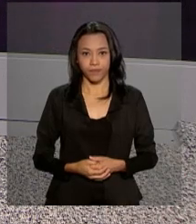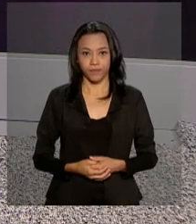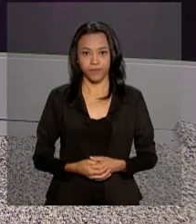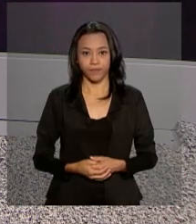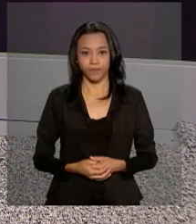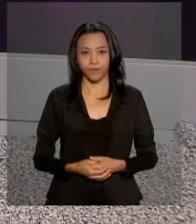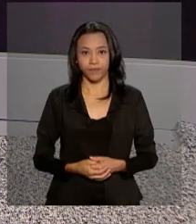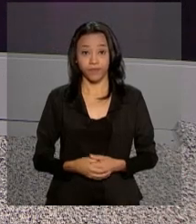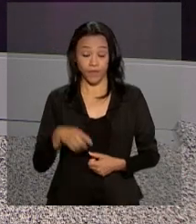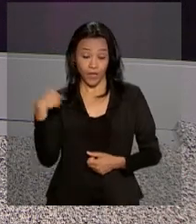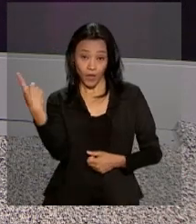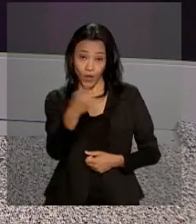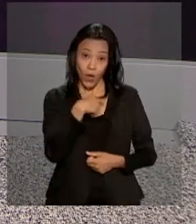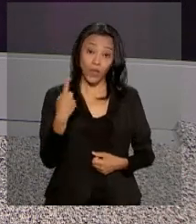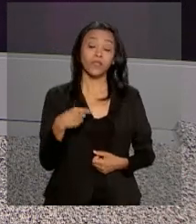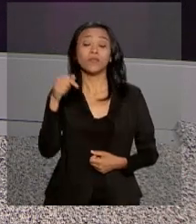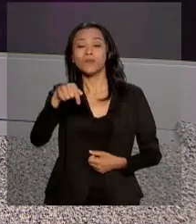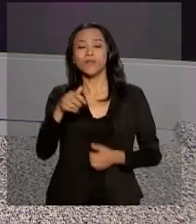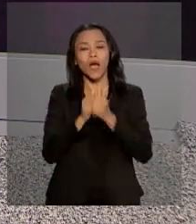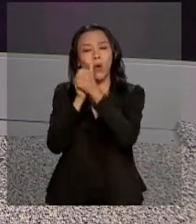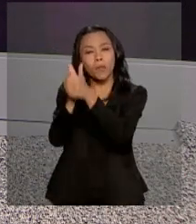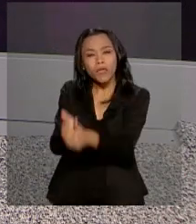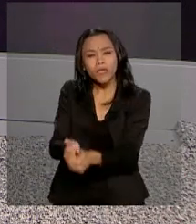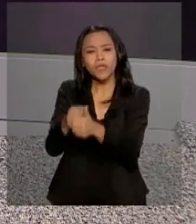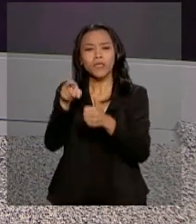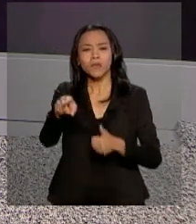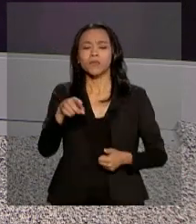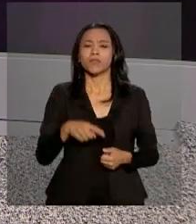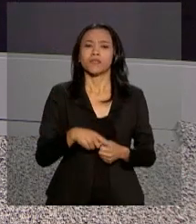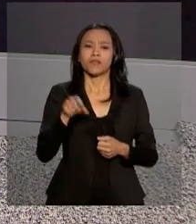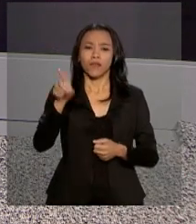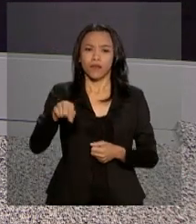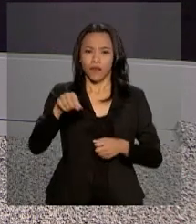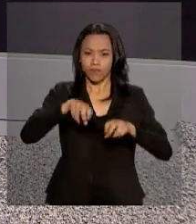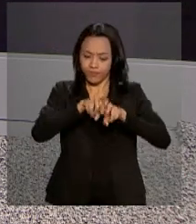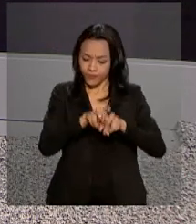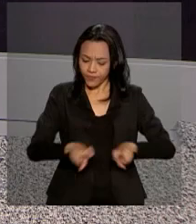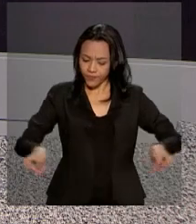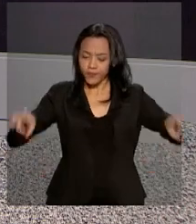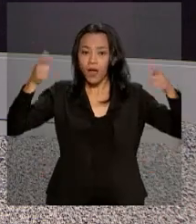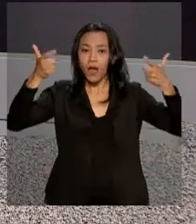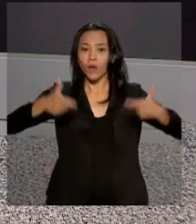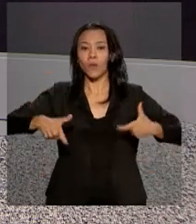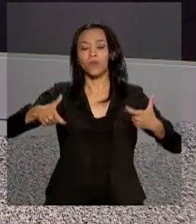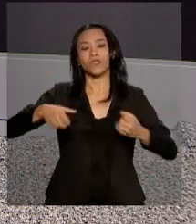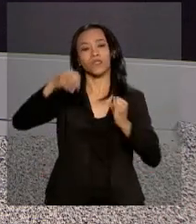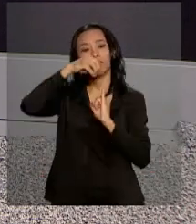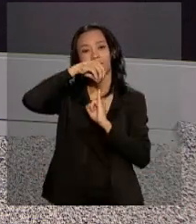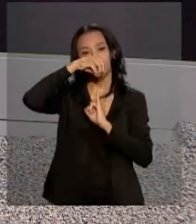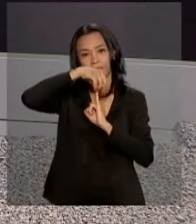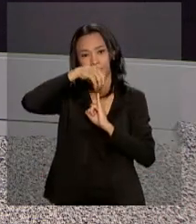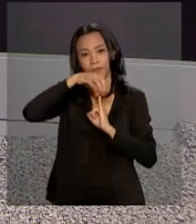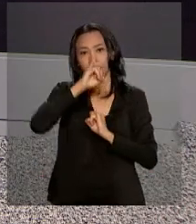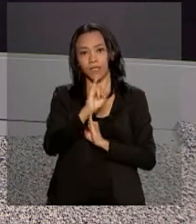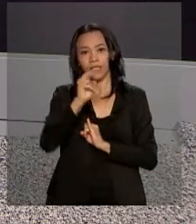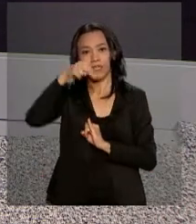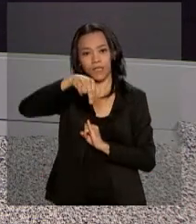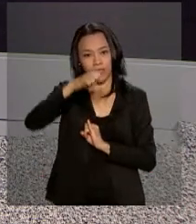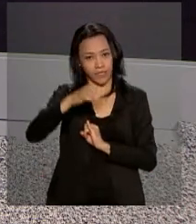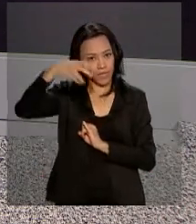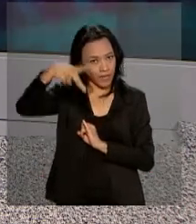nós acompanhamos ao vivo a entrevista coletiva concedida no instituto nacional de estudos e pesquisas educacionais